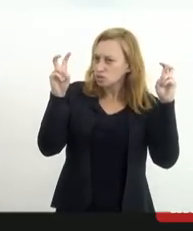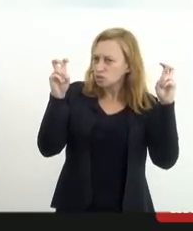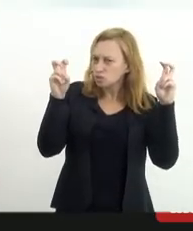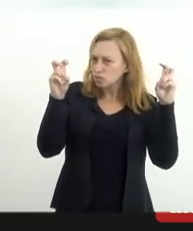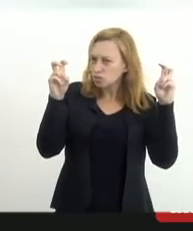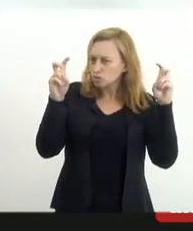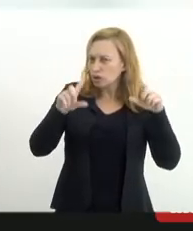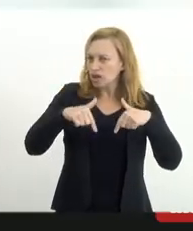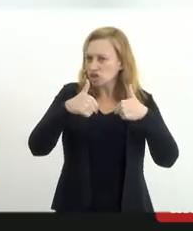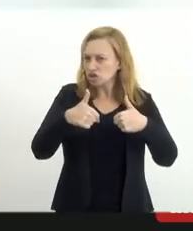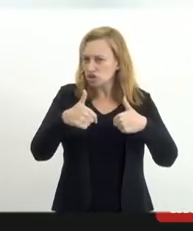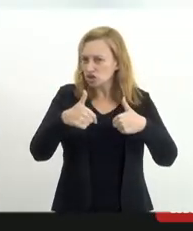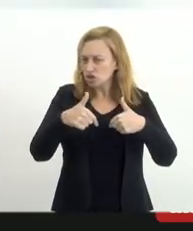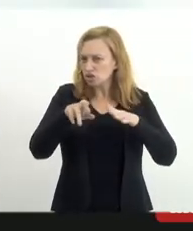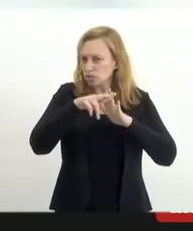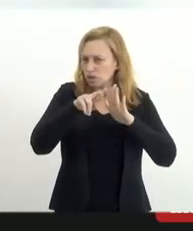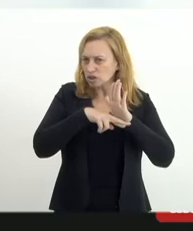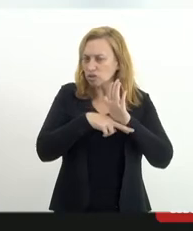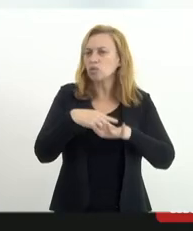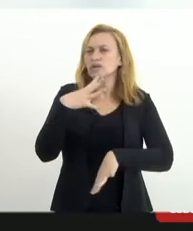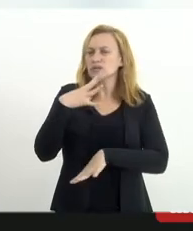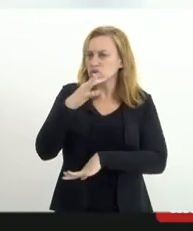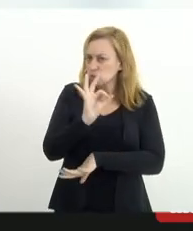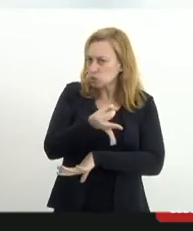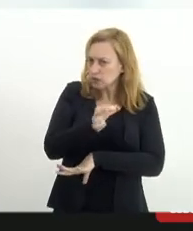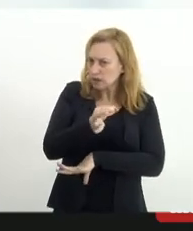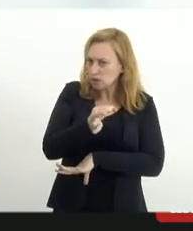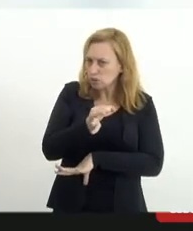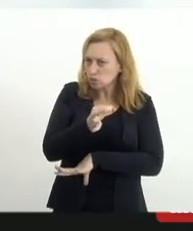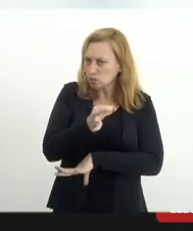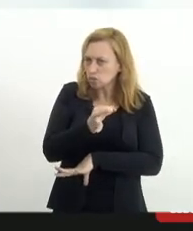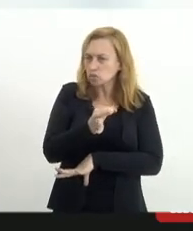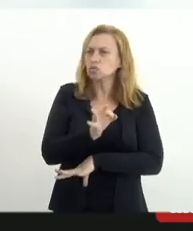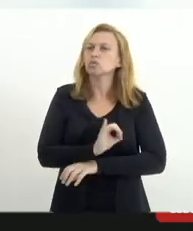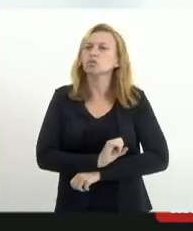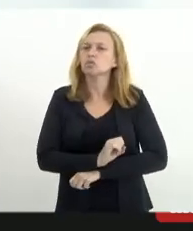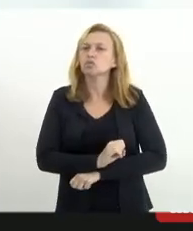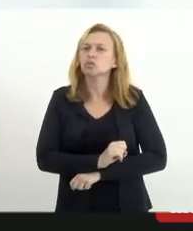normativo sobre conhecimento de fatos,